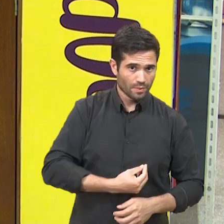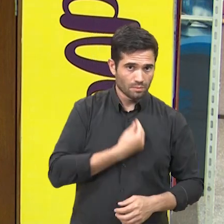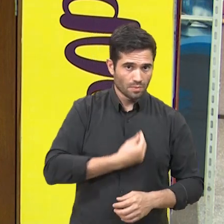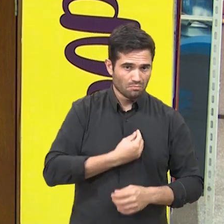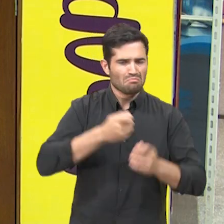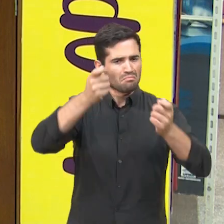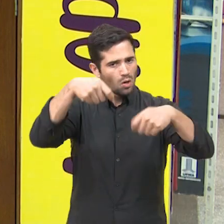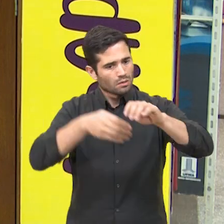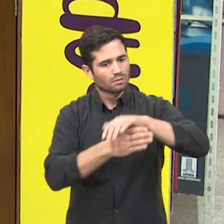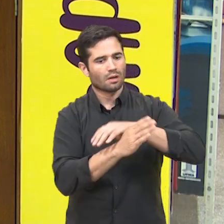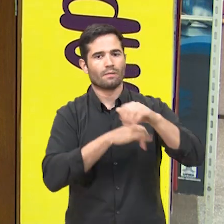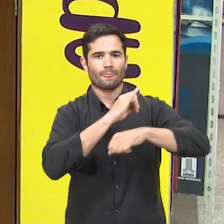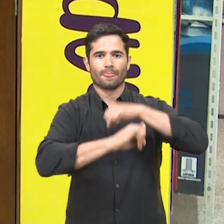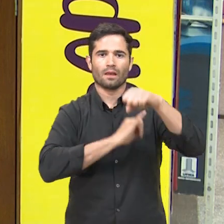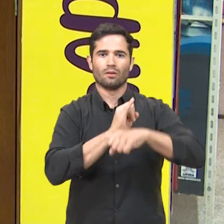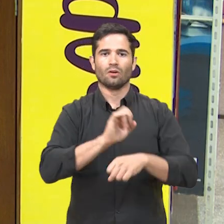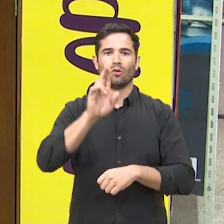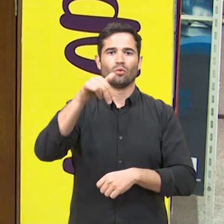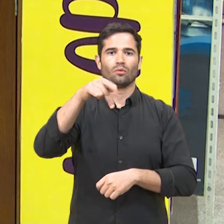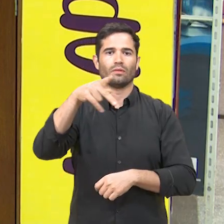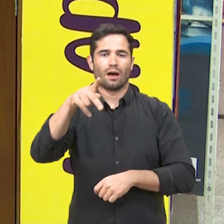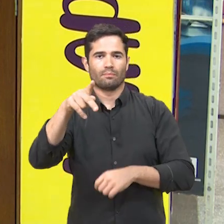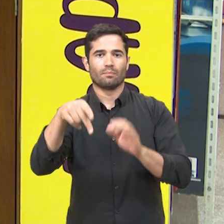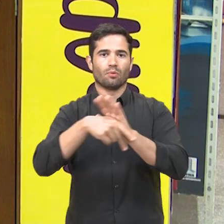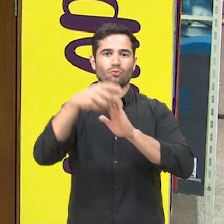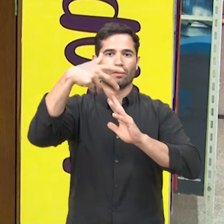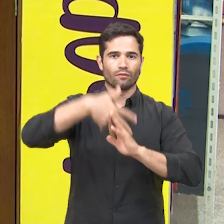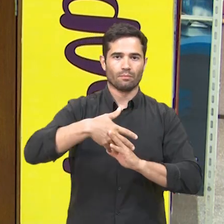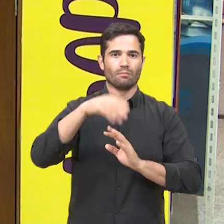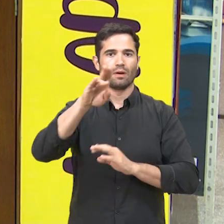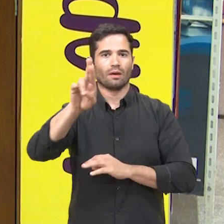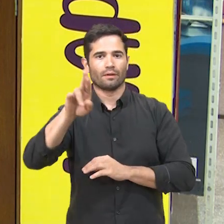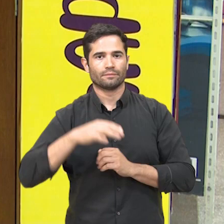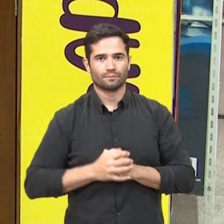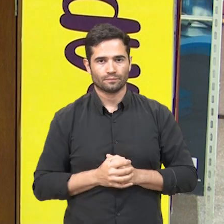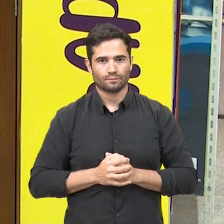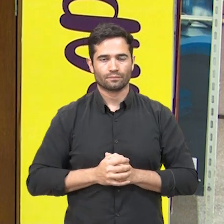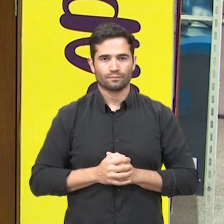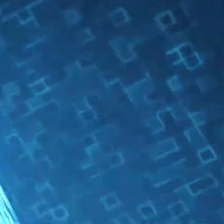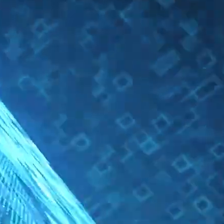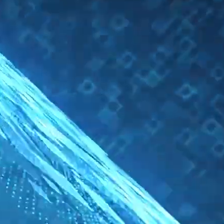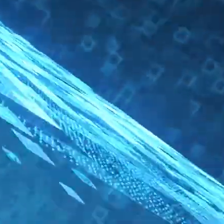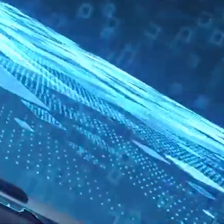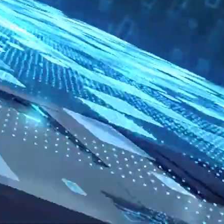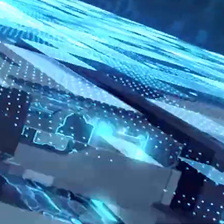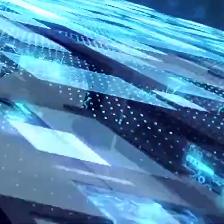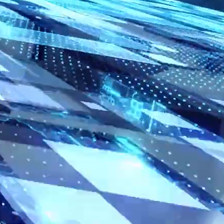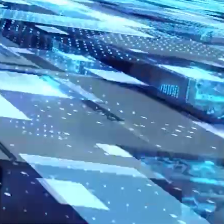interessados, basta acessar o site unap.fms.br.